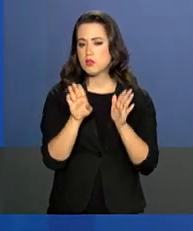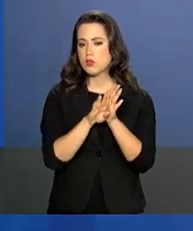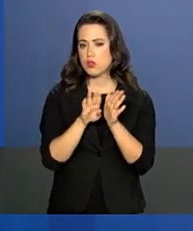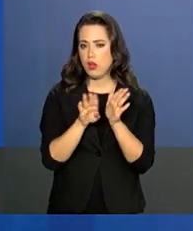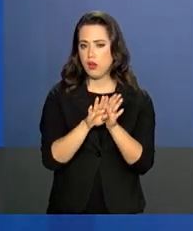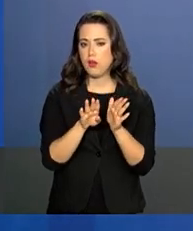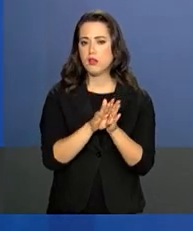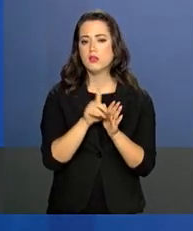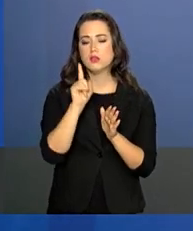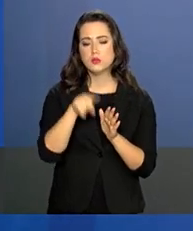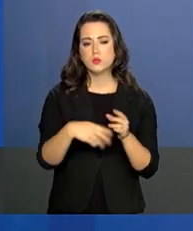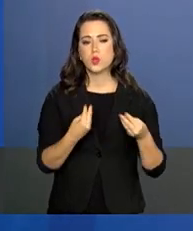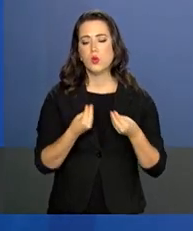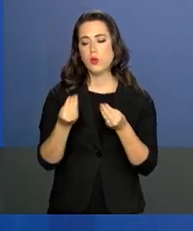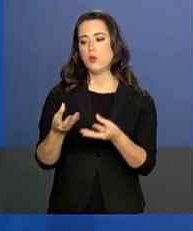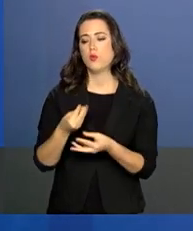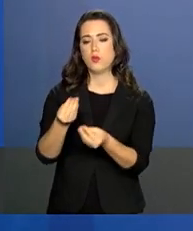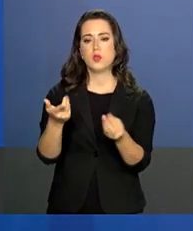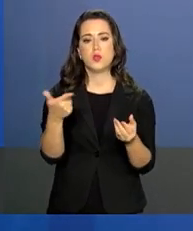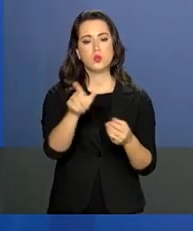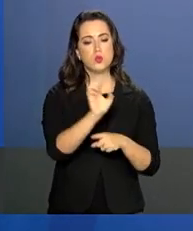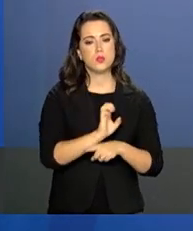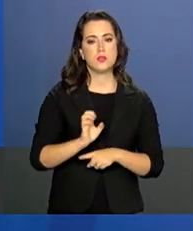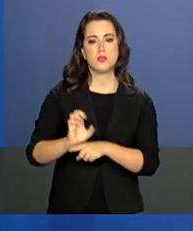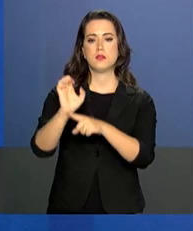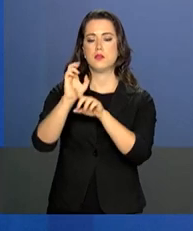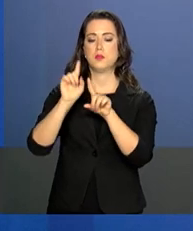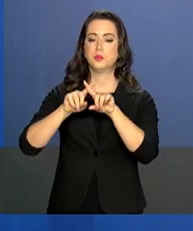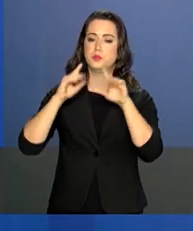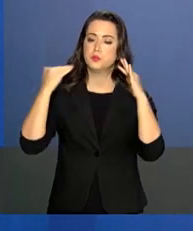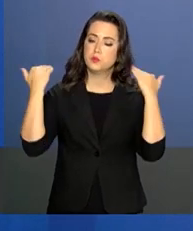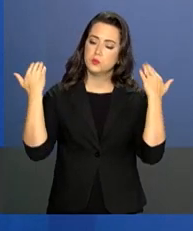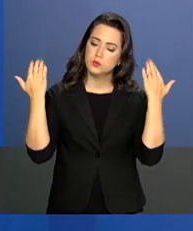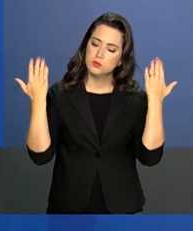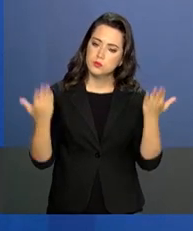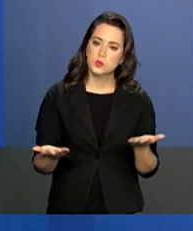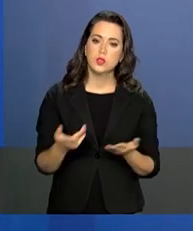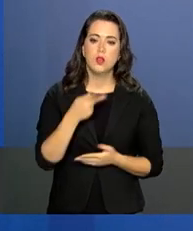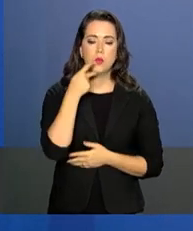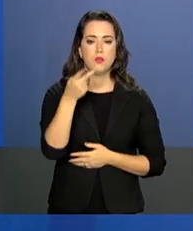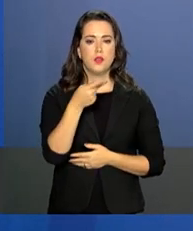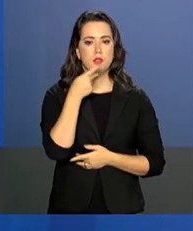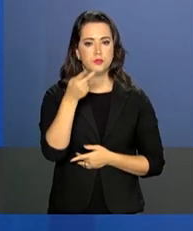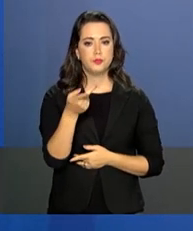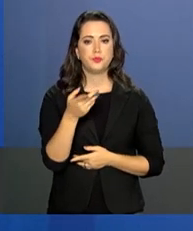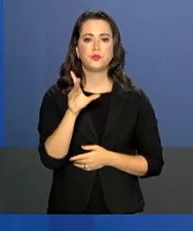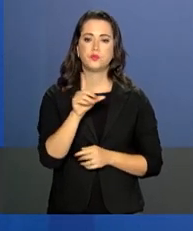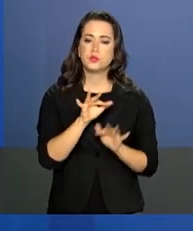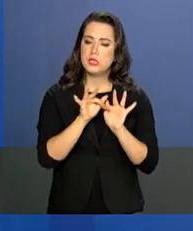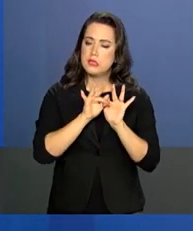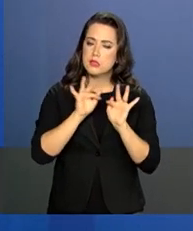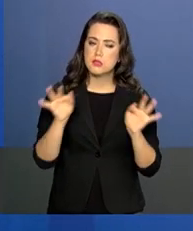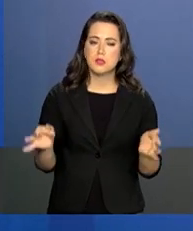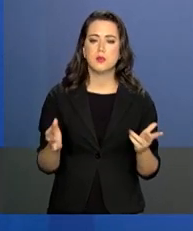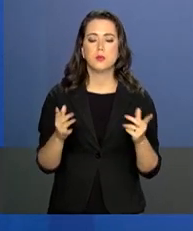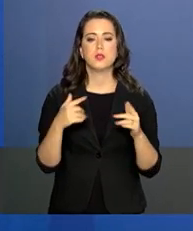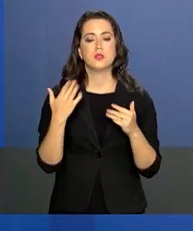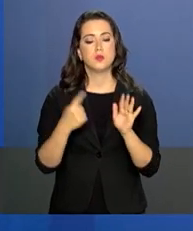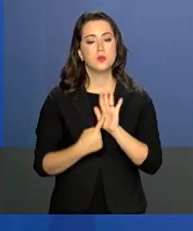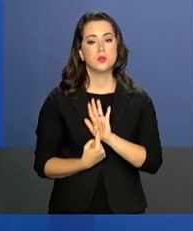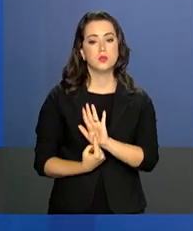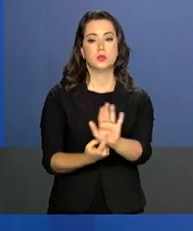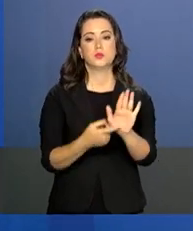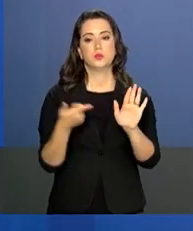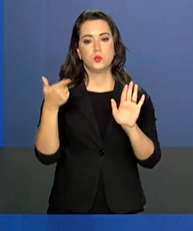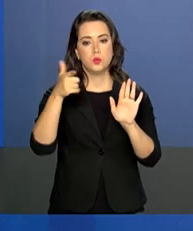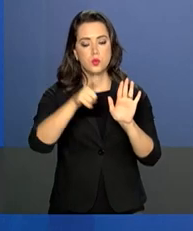à disposição dos demais estados de modo que com estas palavras muito singelas revelando